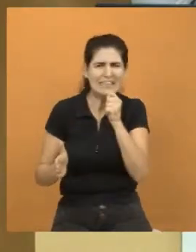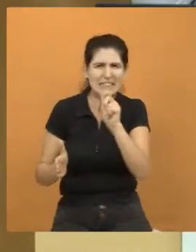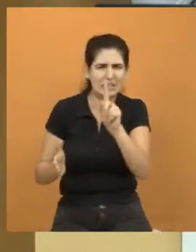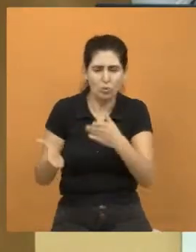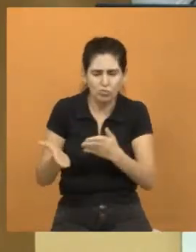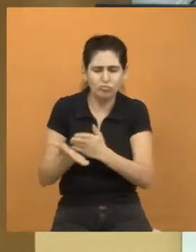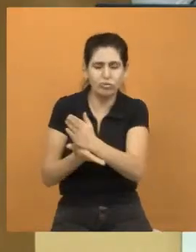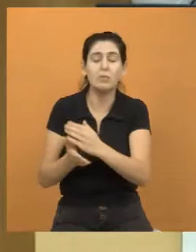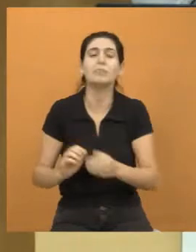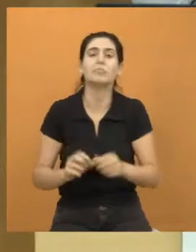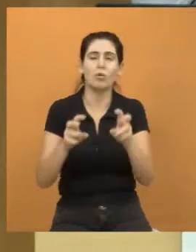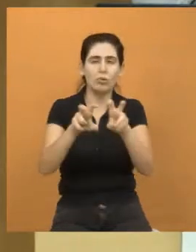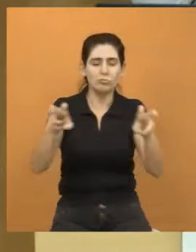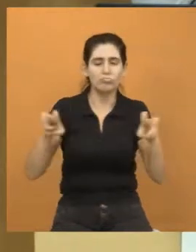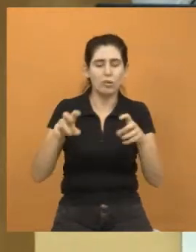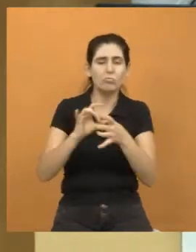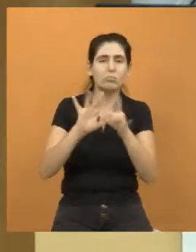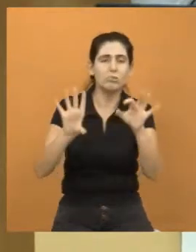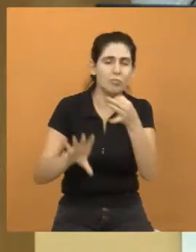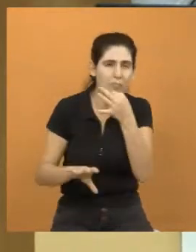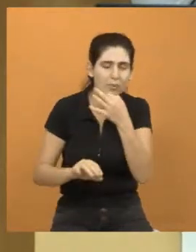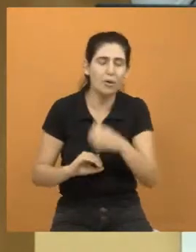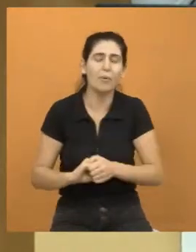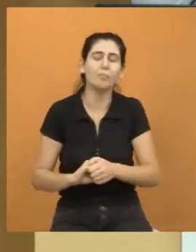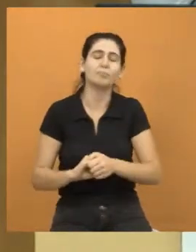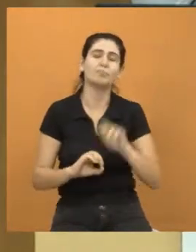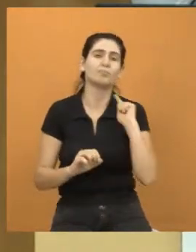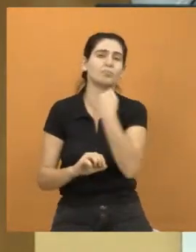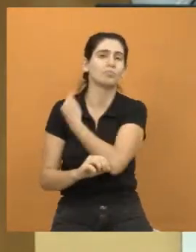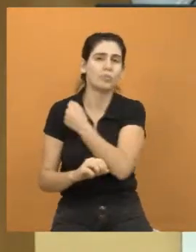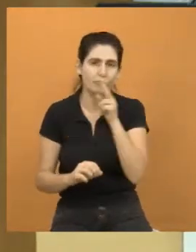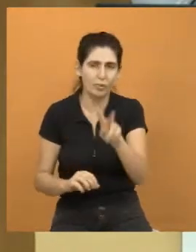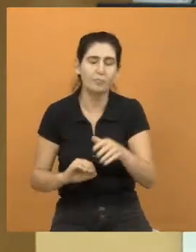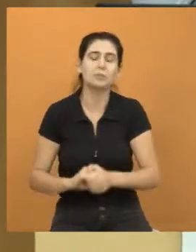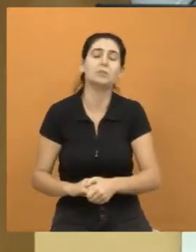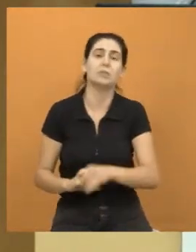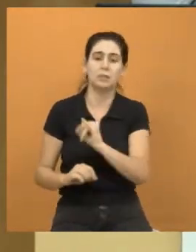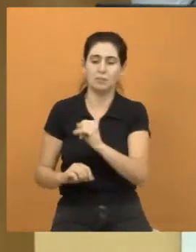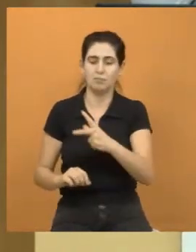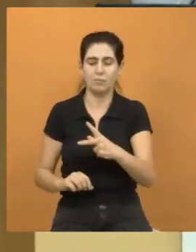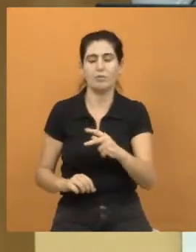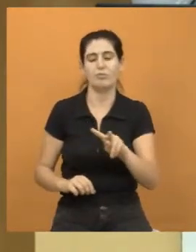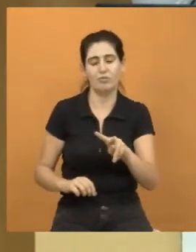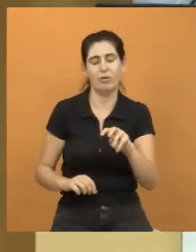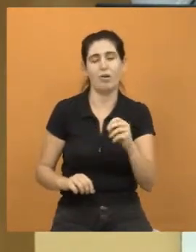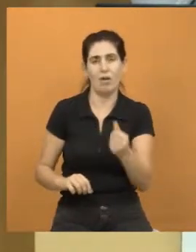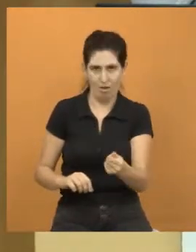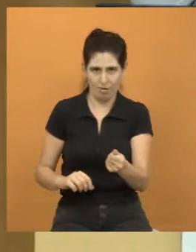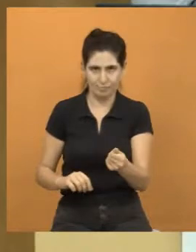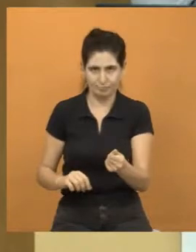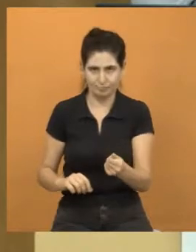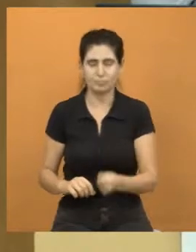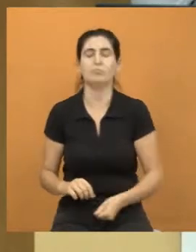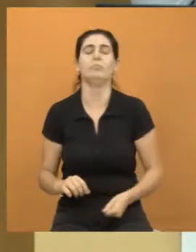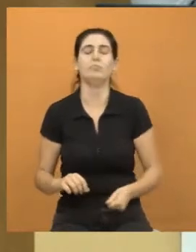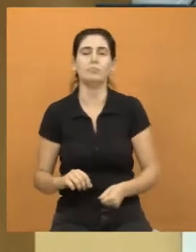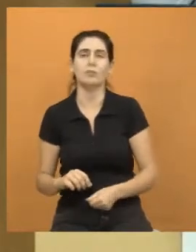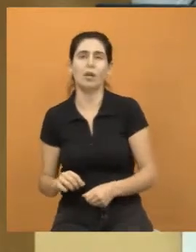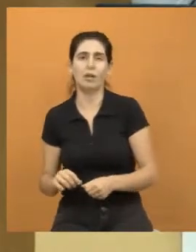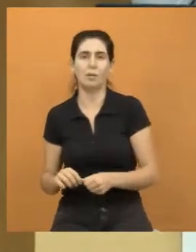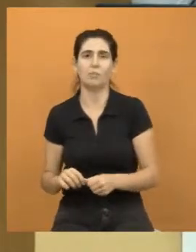na audiência pública, que o IPVA é um dos impostos abertos para o